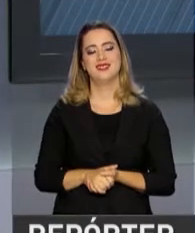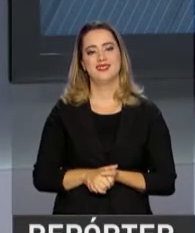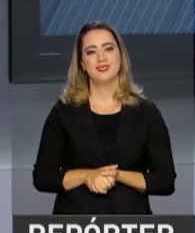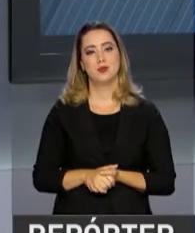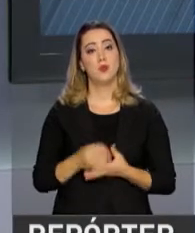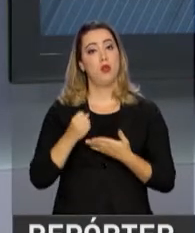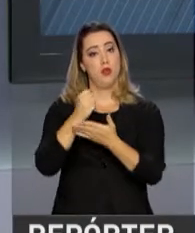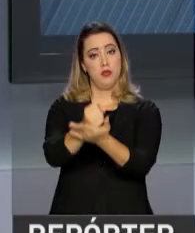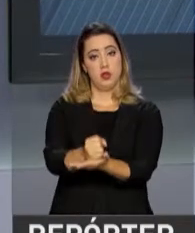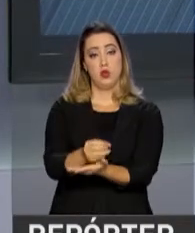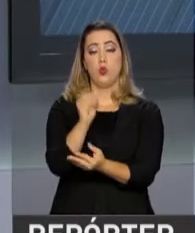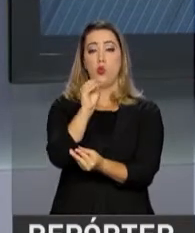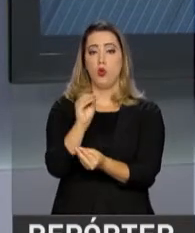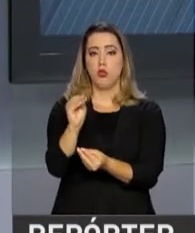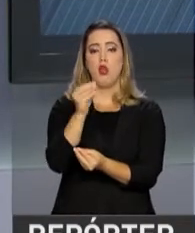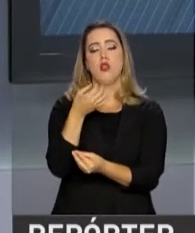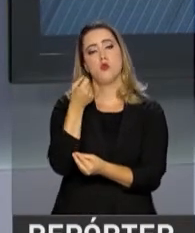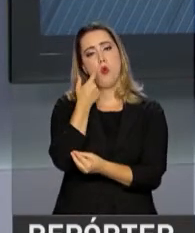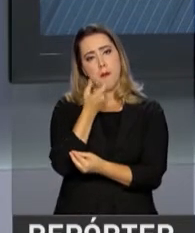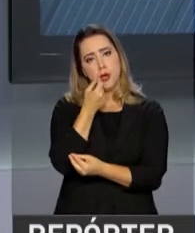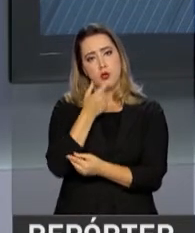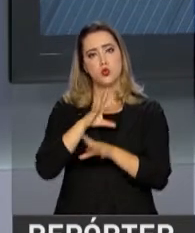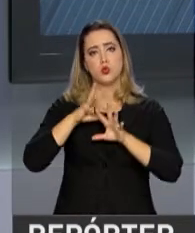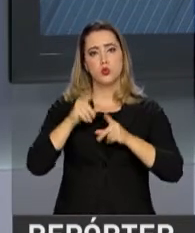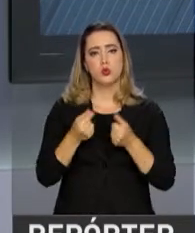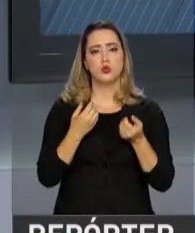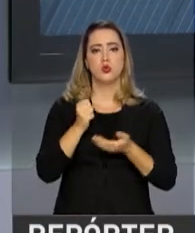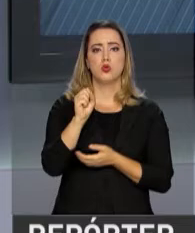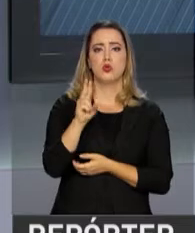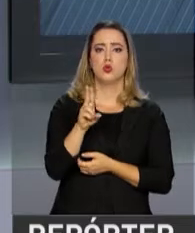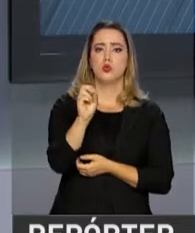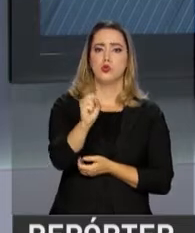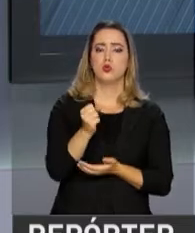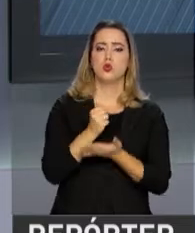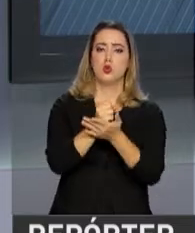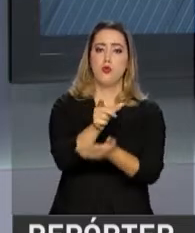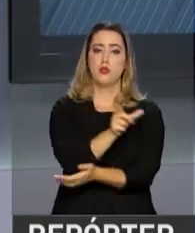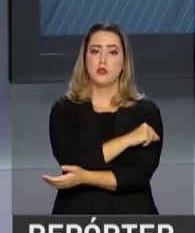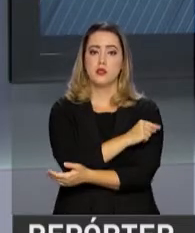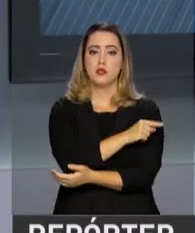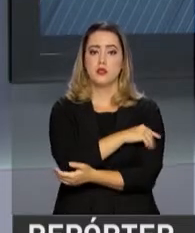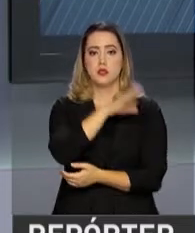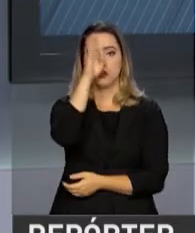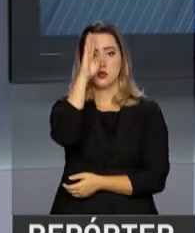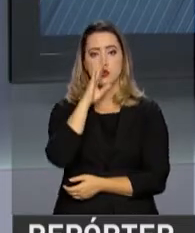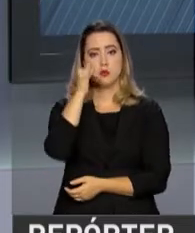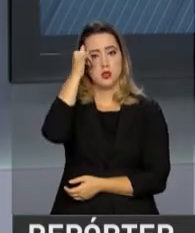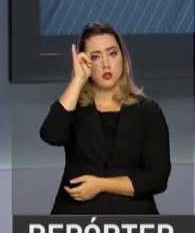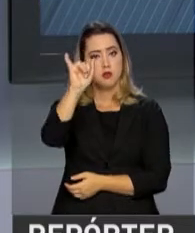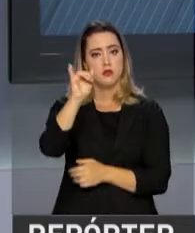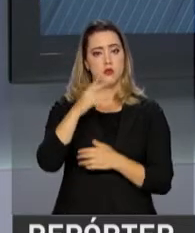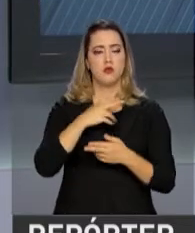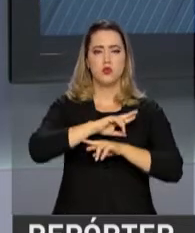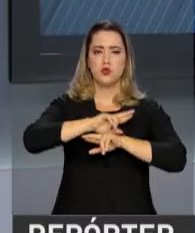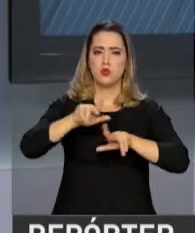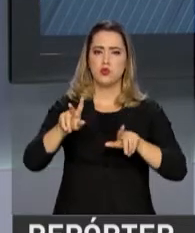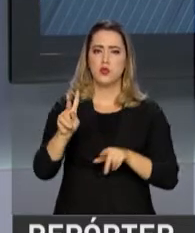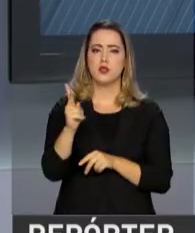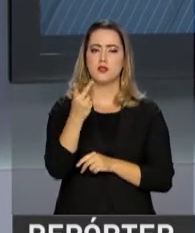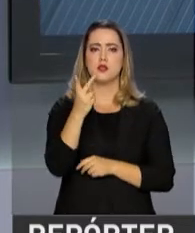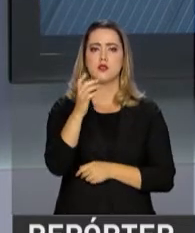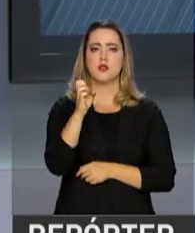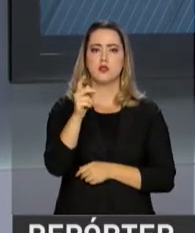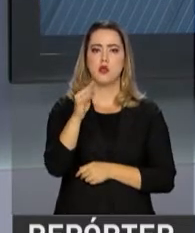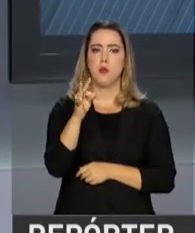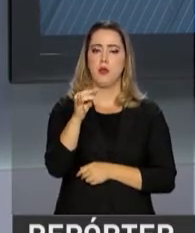Além de fornecer o tratamento, como vimos na reportagem, o SUS oferece vacinas gratuitas para evitar alguns dos tipos de